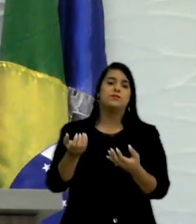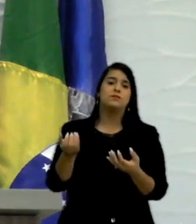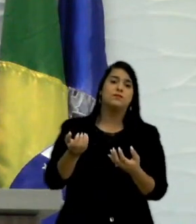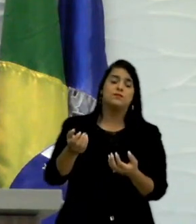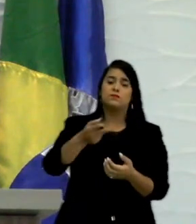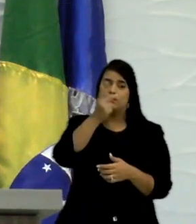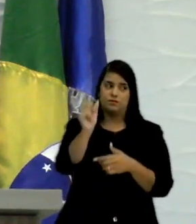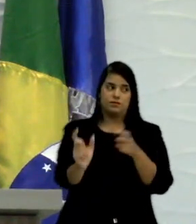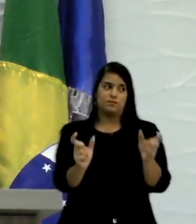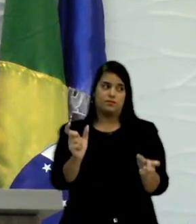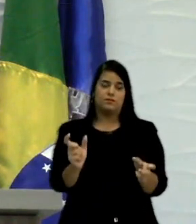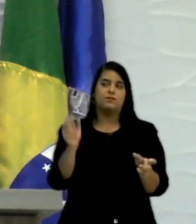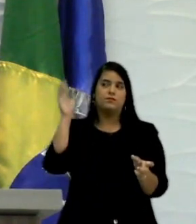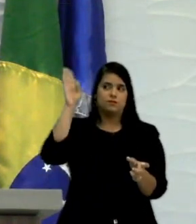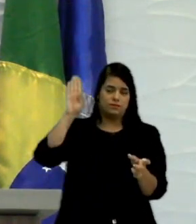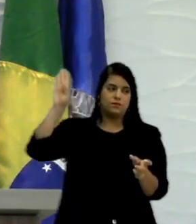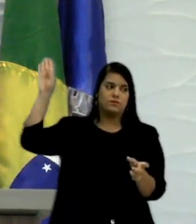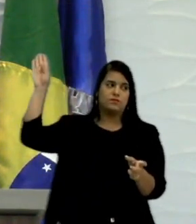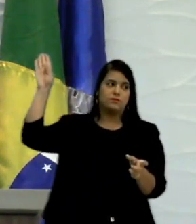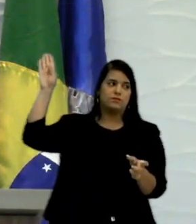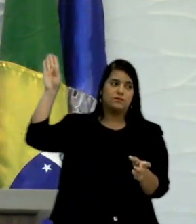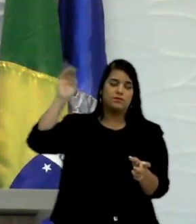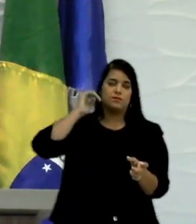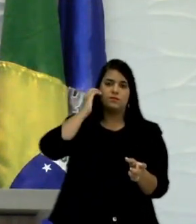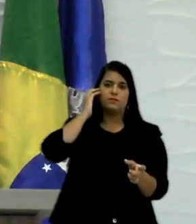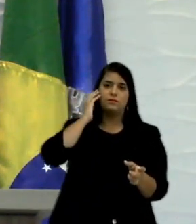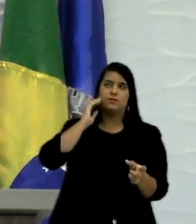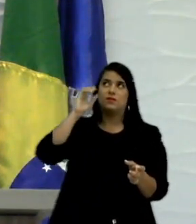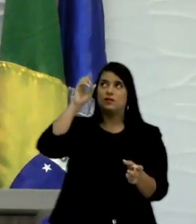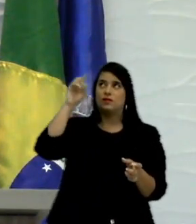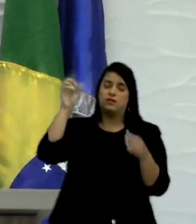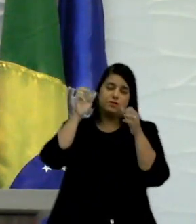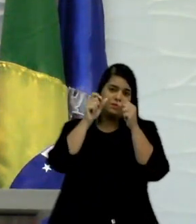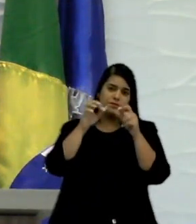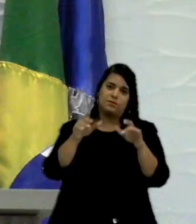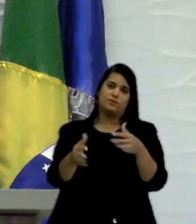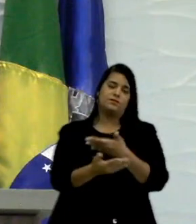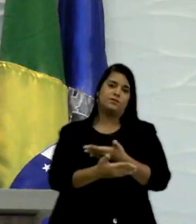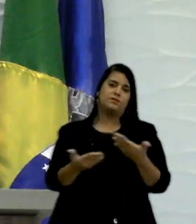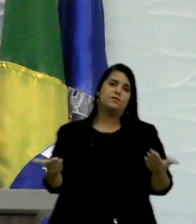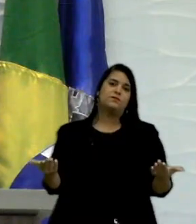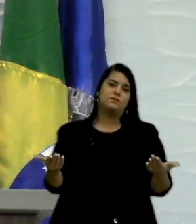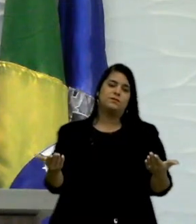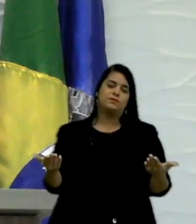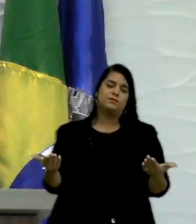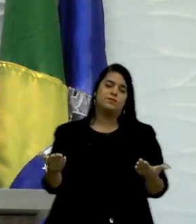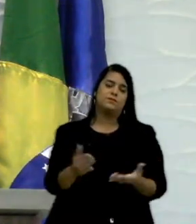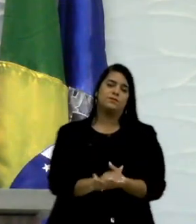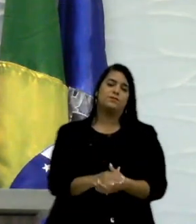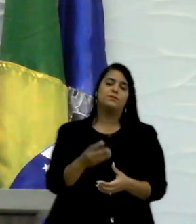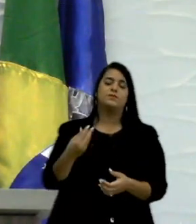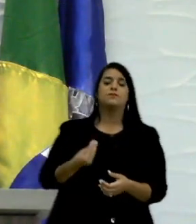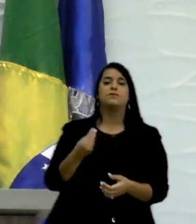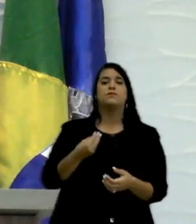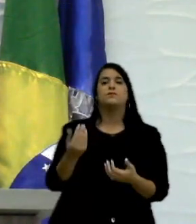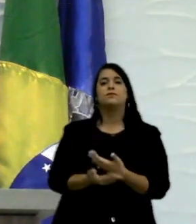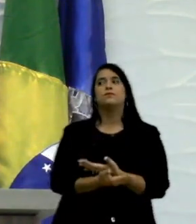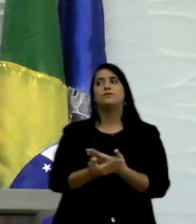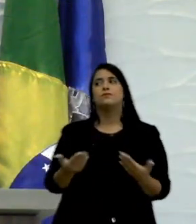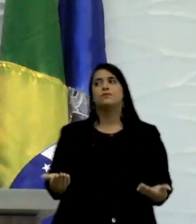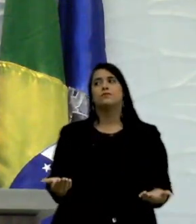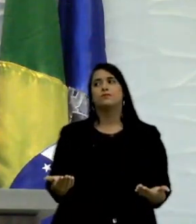aí, que vão se candidatar, que Deus abençoe vocês, Deus ilumine a vida de vocês, fazer que nem Padre Ferreira, foi,